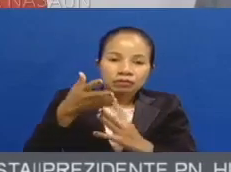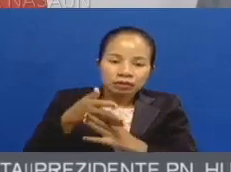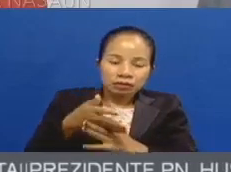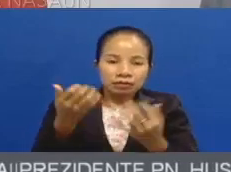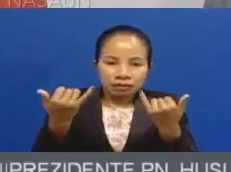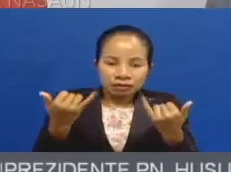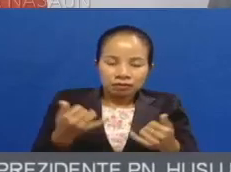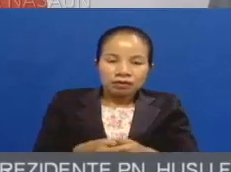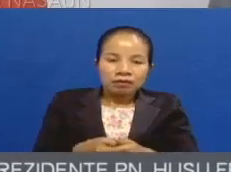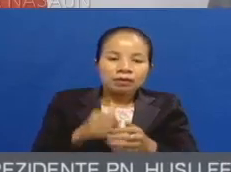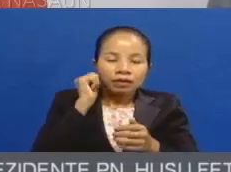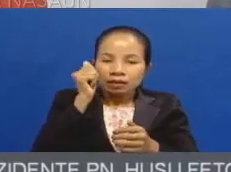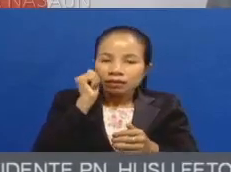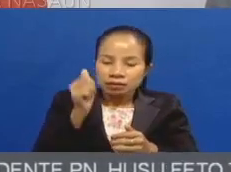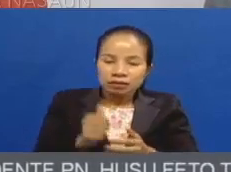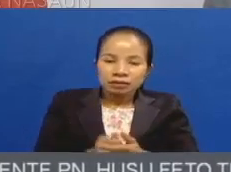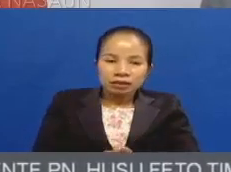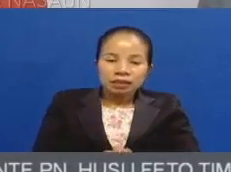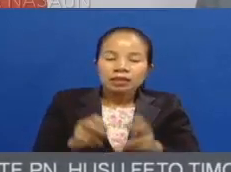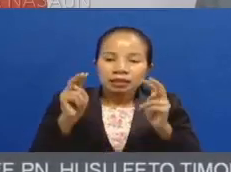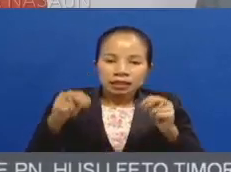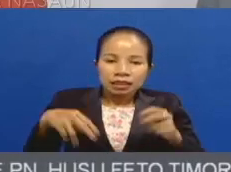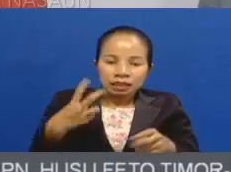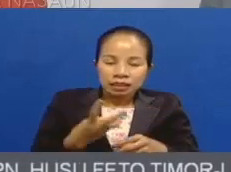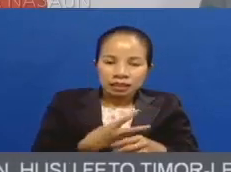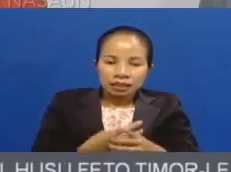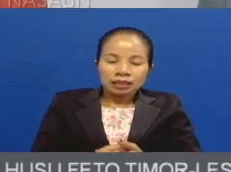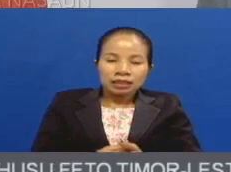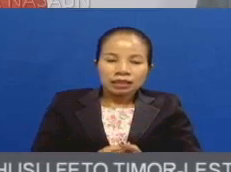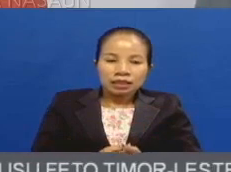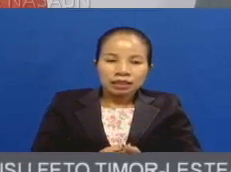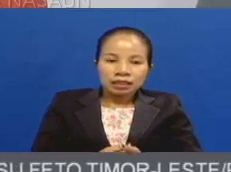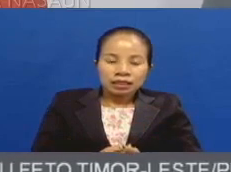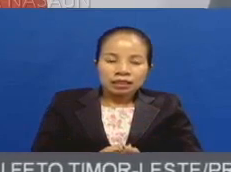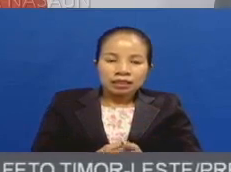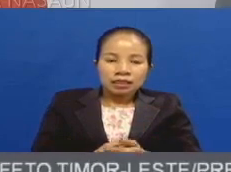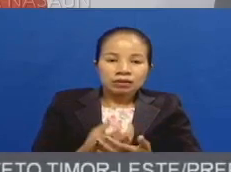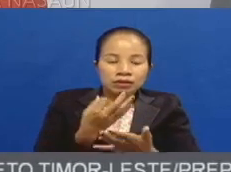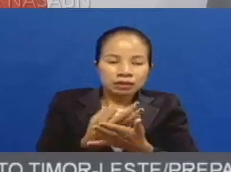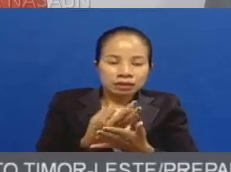uma ação em que ita nia tarifas la bela asli ufali